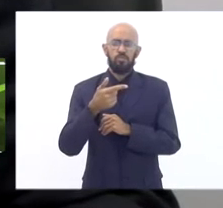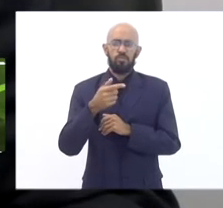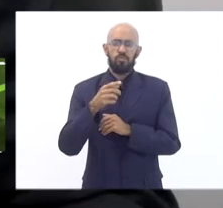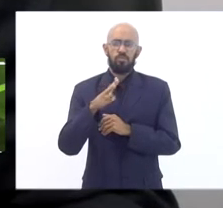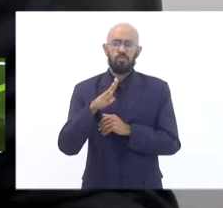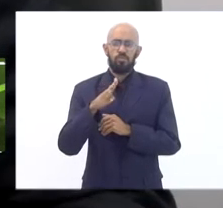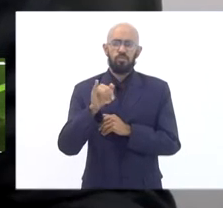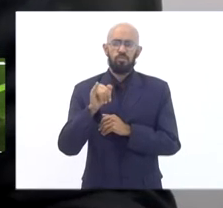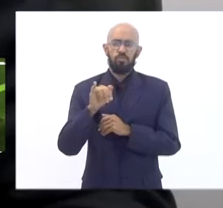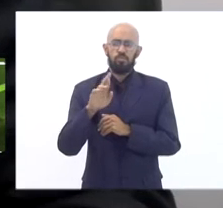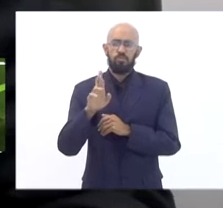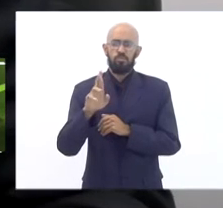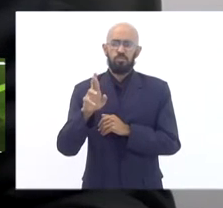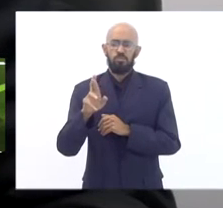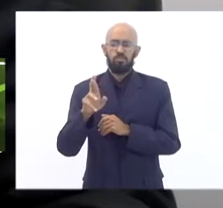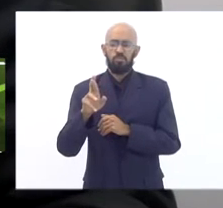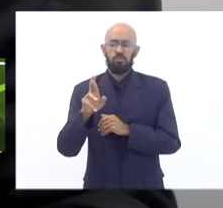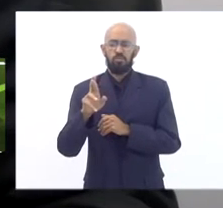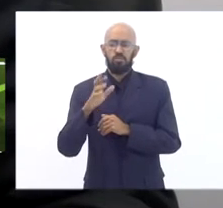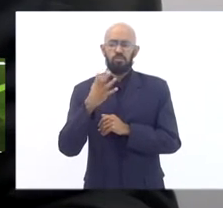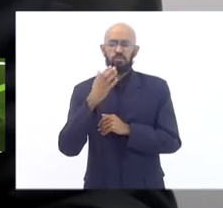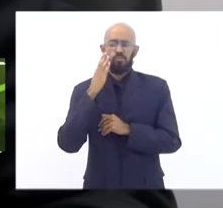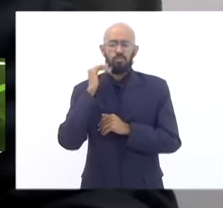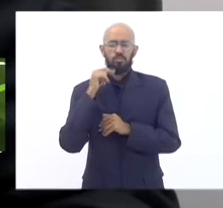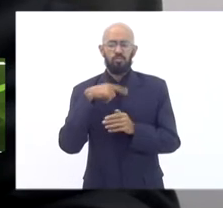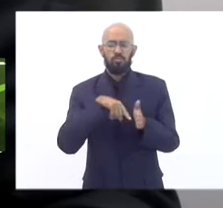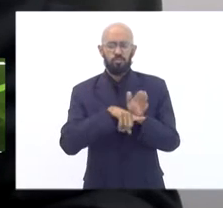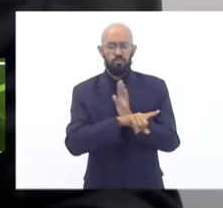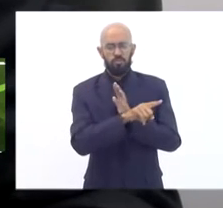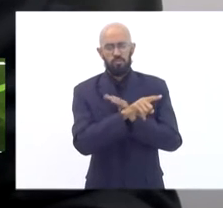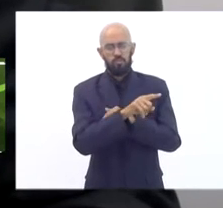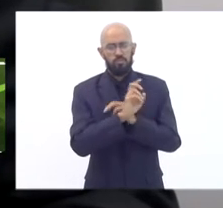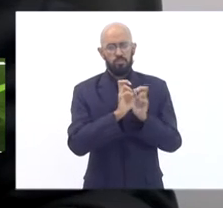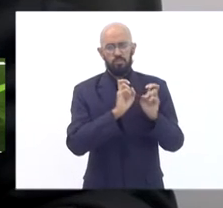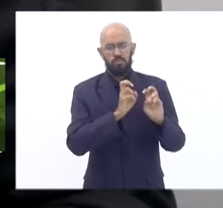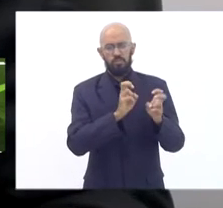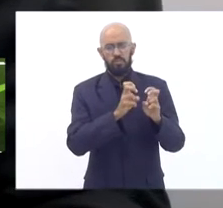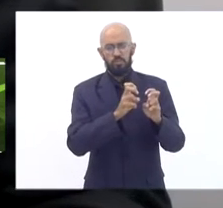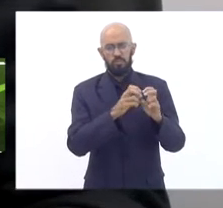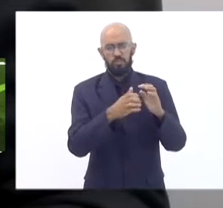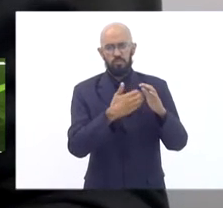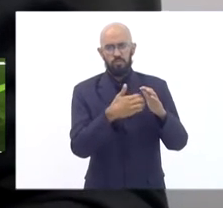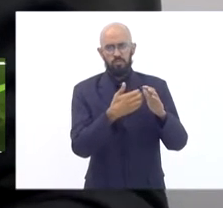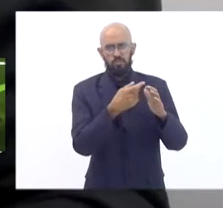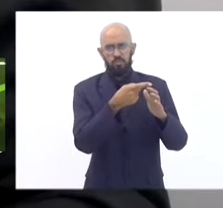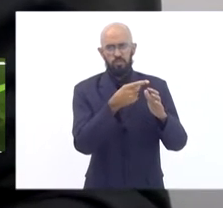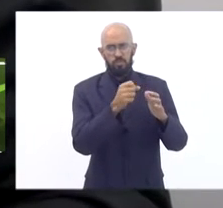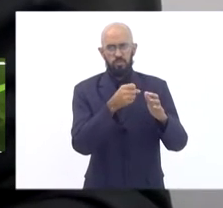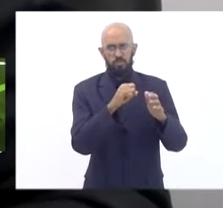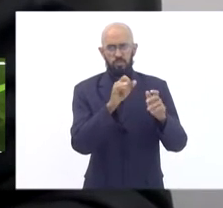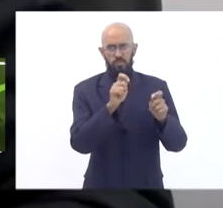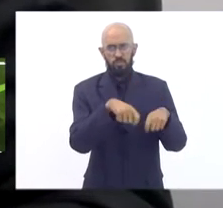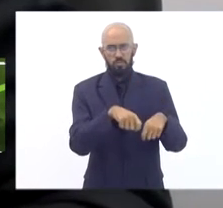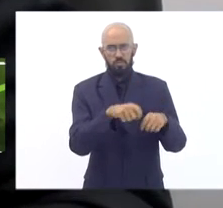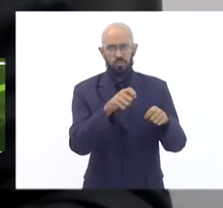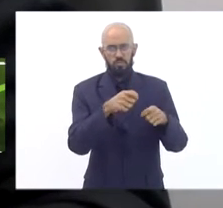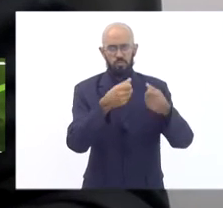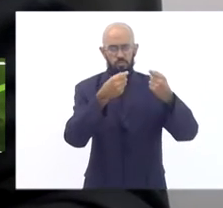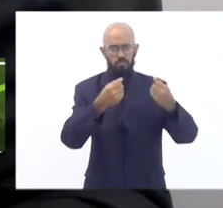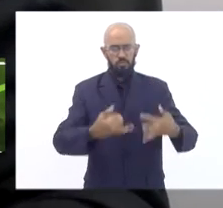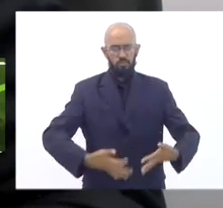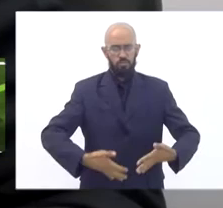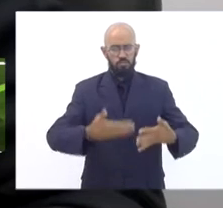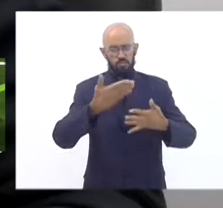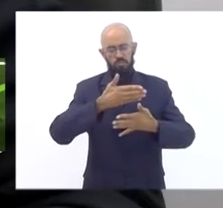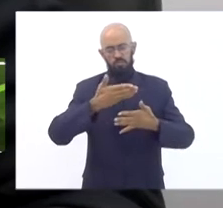valor exatamente. Queria saber da Supervia, da Secretaria de Transporte, da Getransp, se podem decompor, né, os